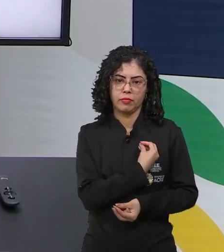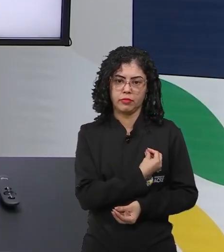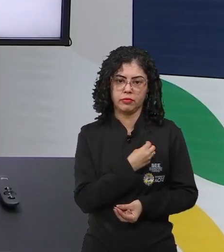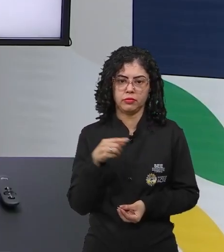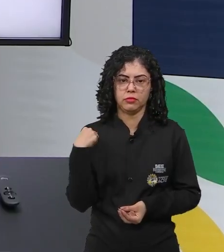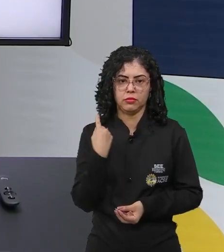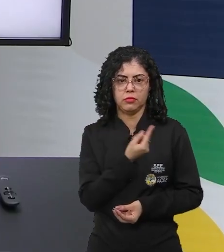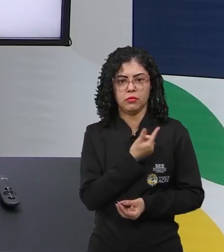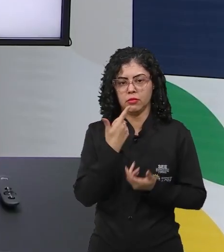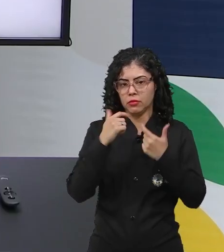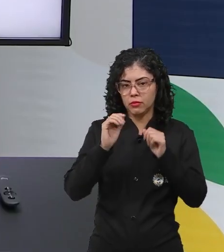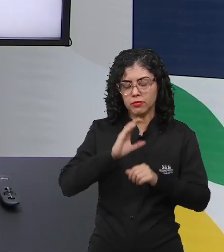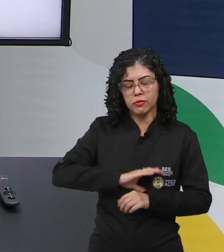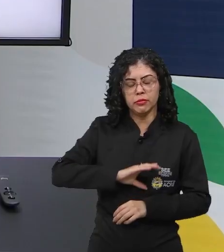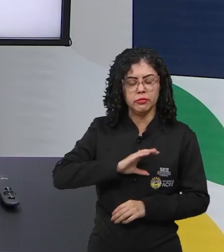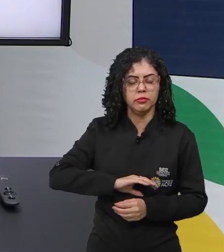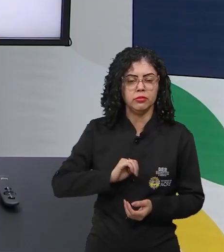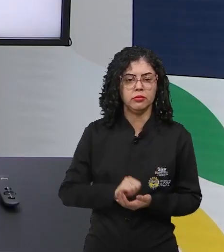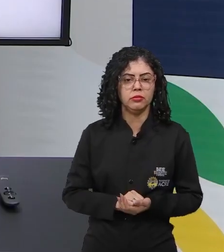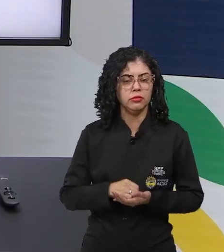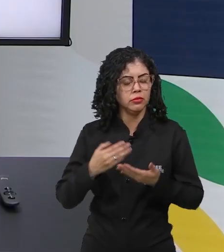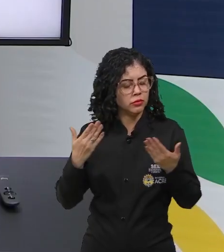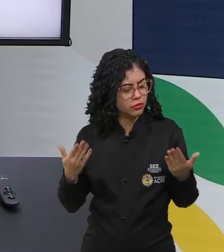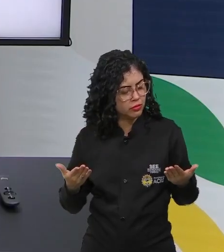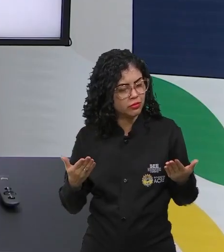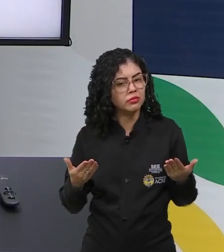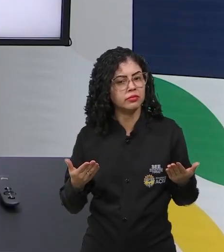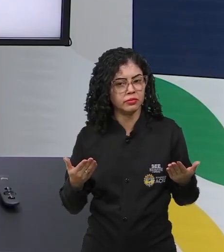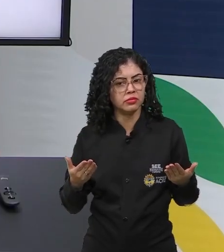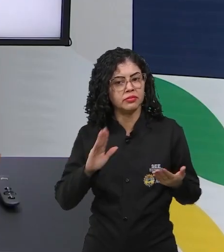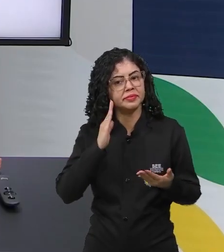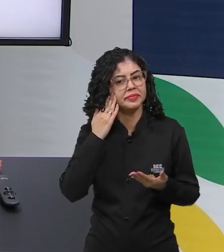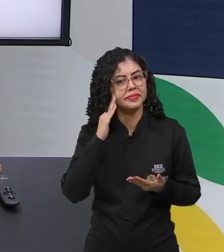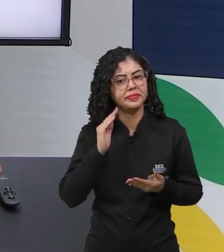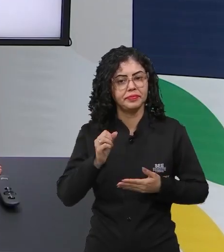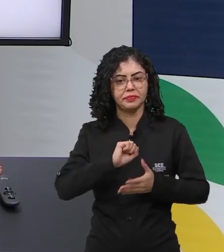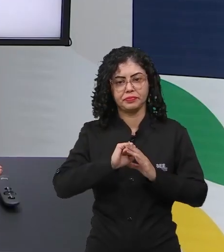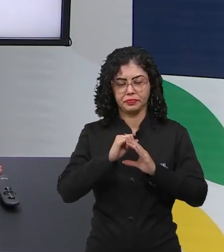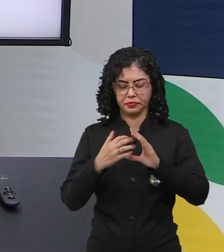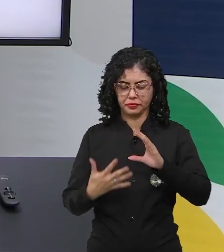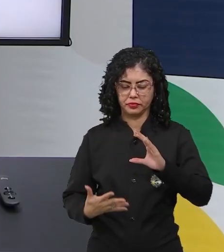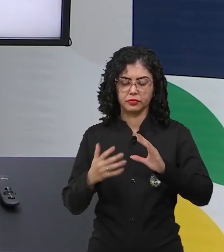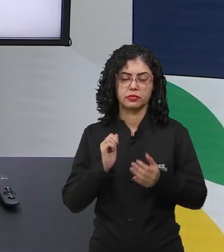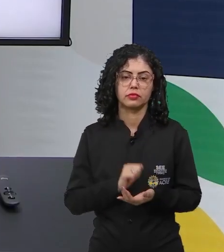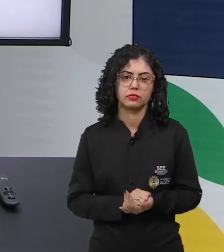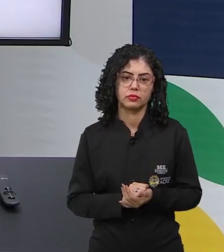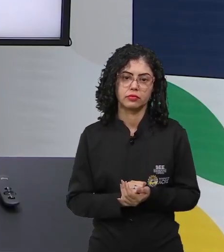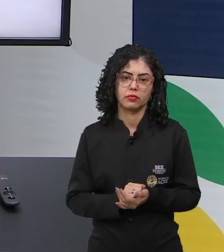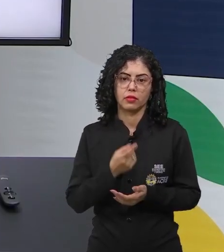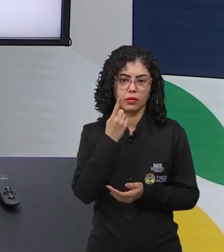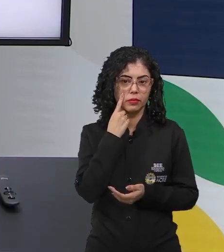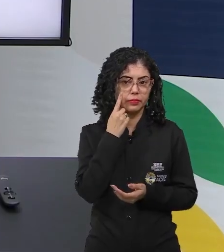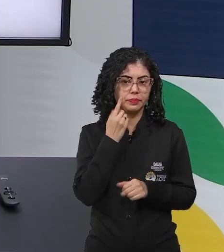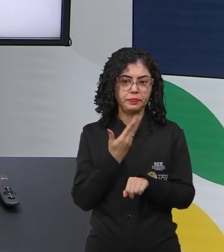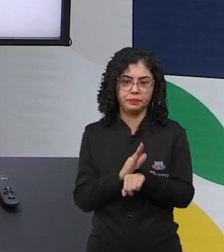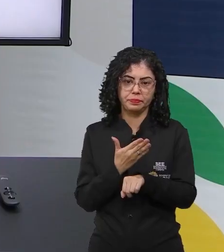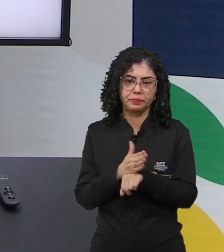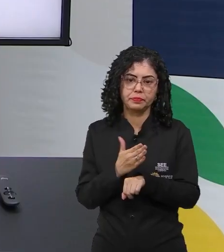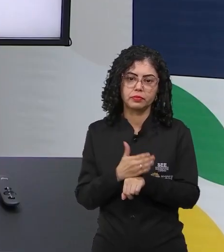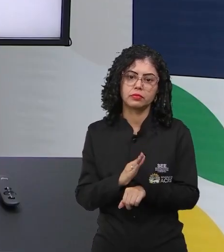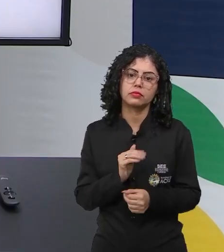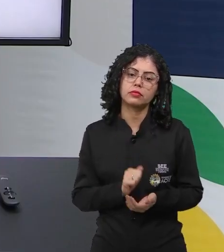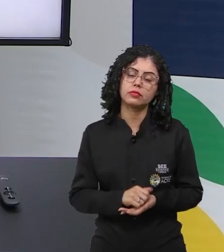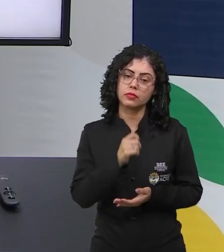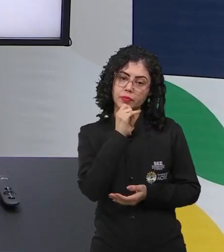na língua portuguesa. Então vocês irão compreender as características, observar na prática a partir